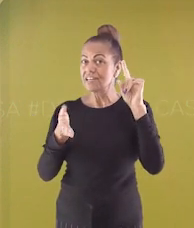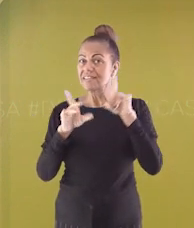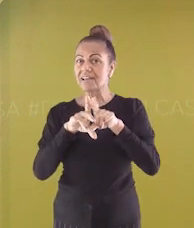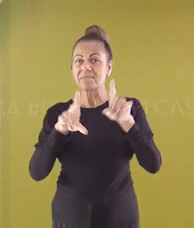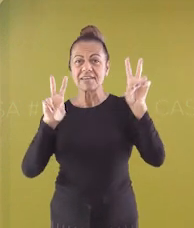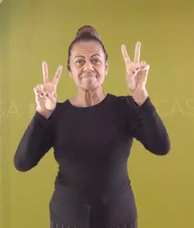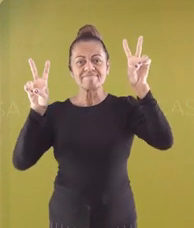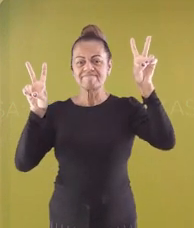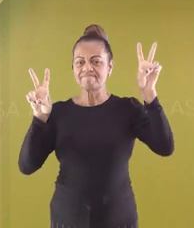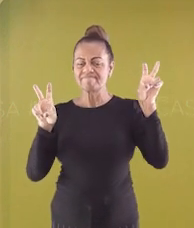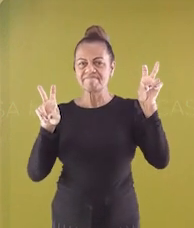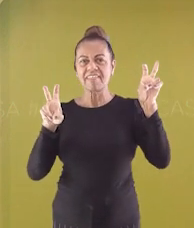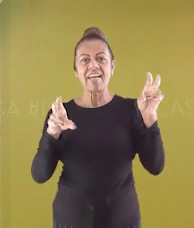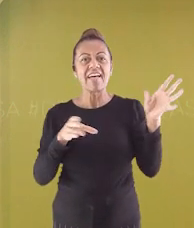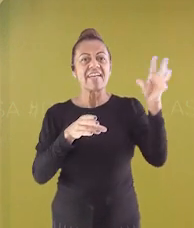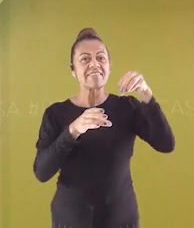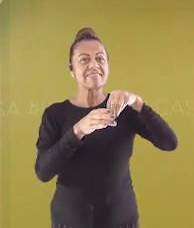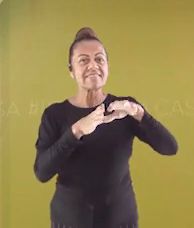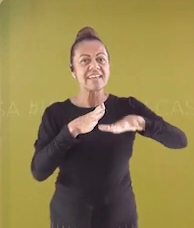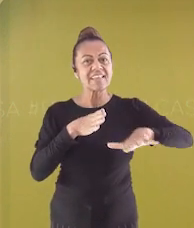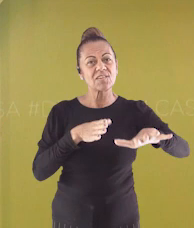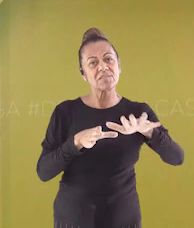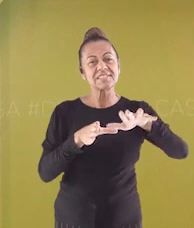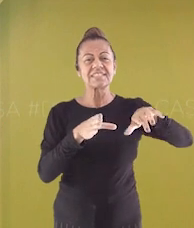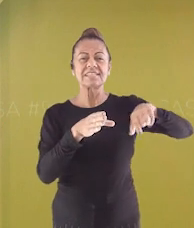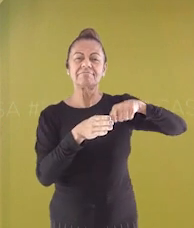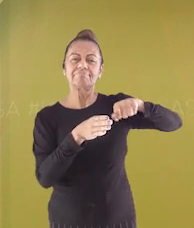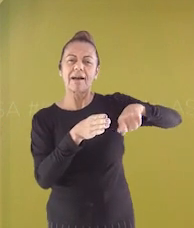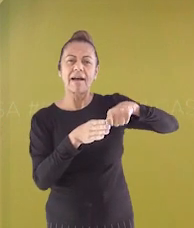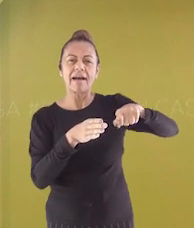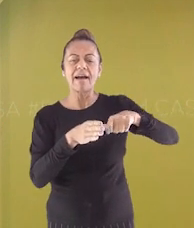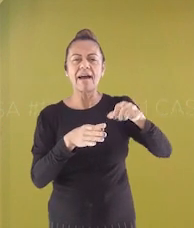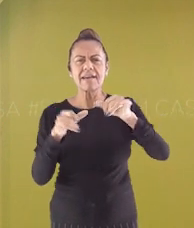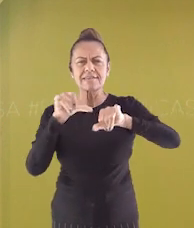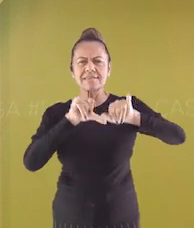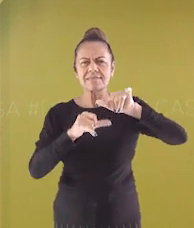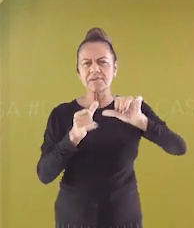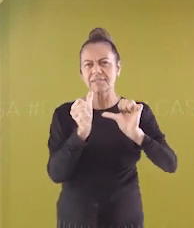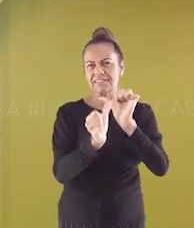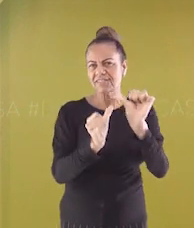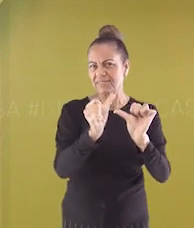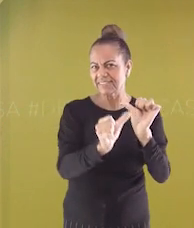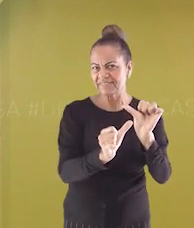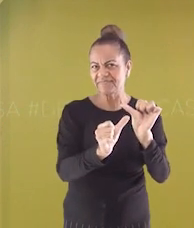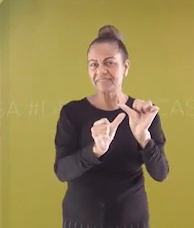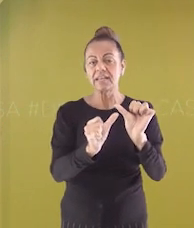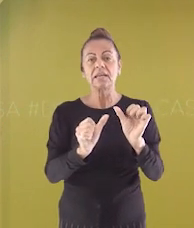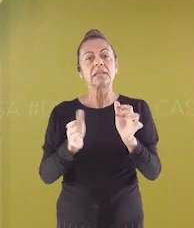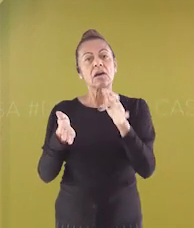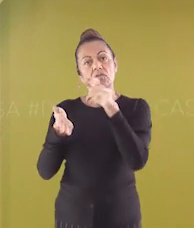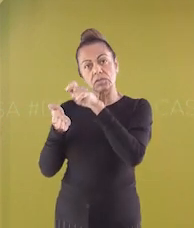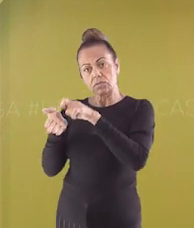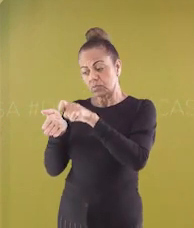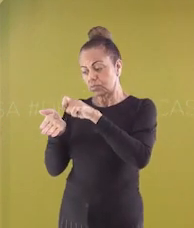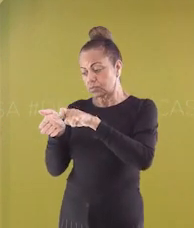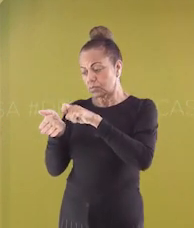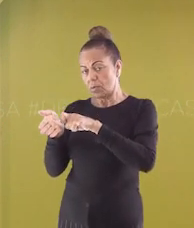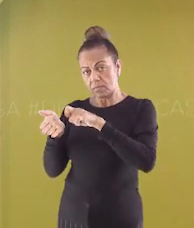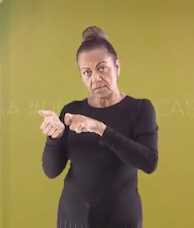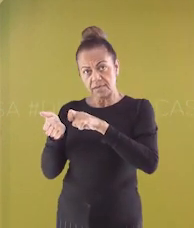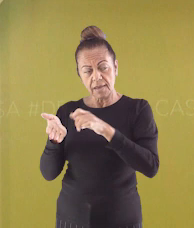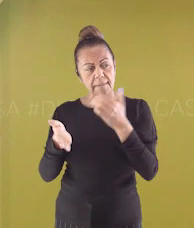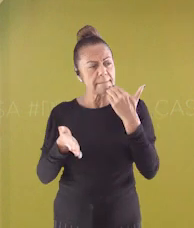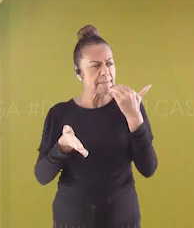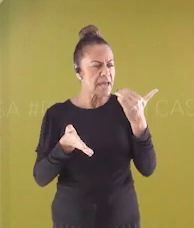data de hoje e o nome da nossa aula, as transformações químicas na cozinha. Enquanto